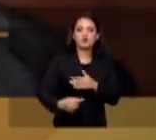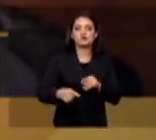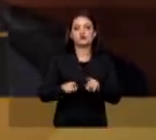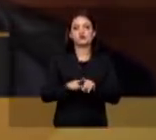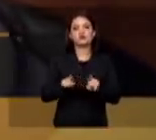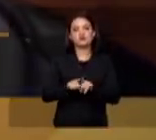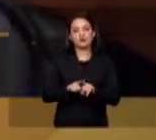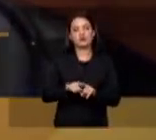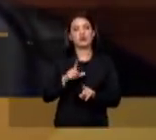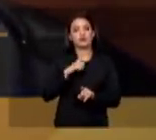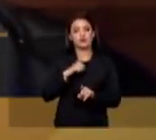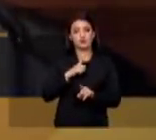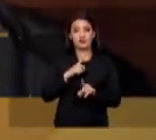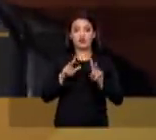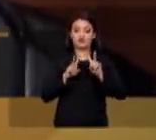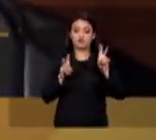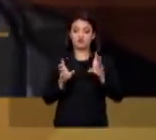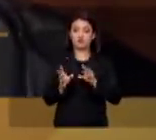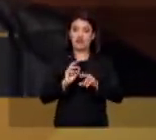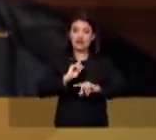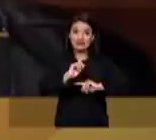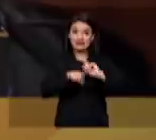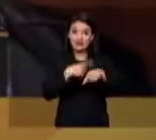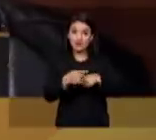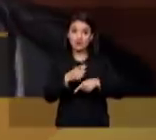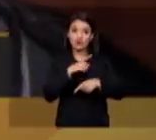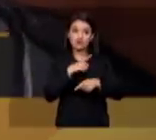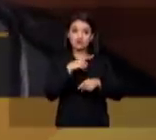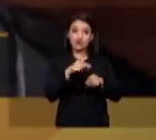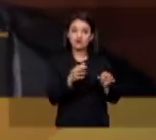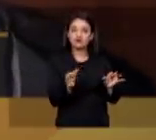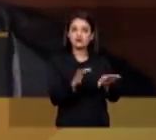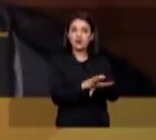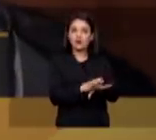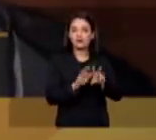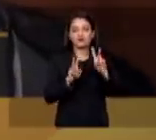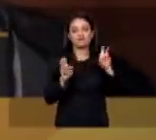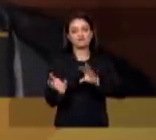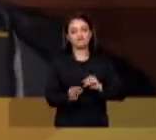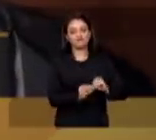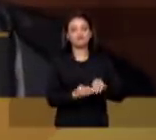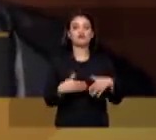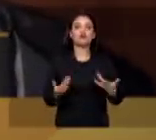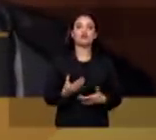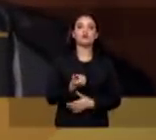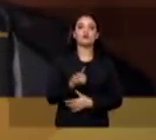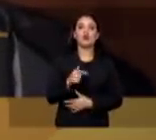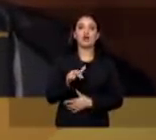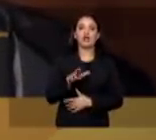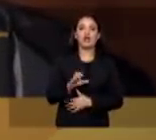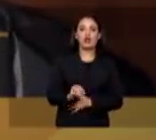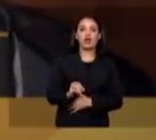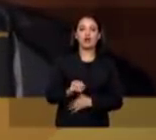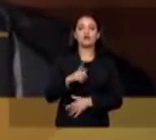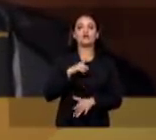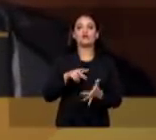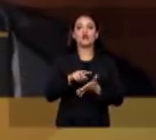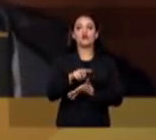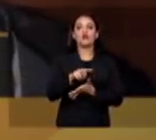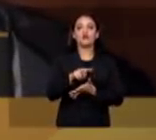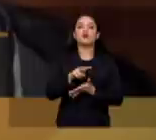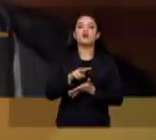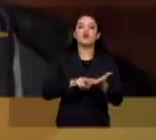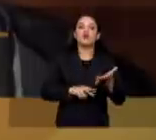vi legis, fecho aspas. Este agravo, como disse e reitero, foi com vista à Procuradoria-Geral